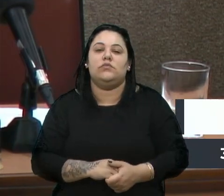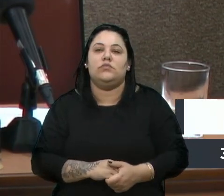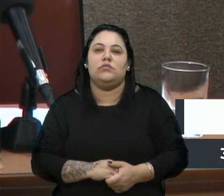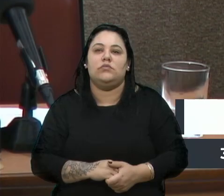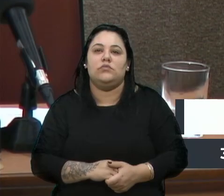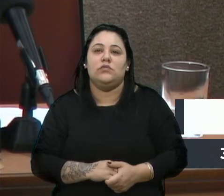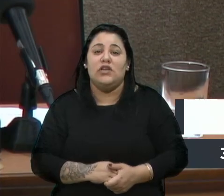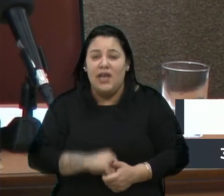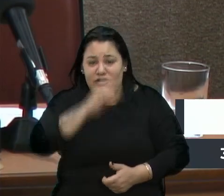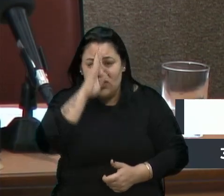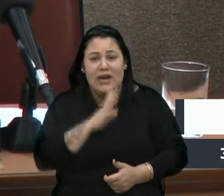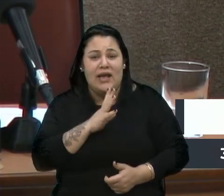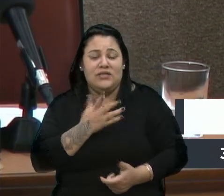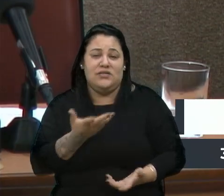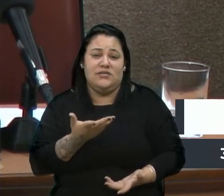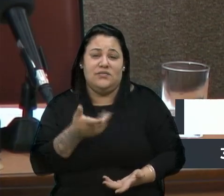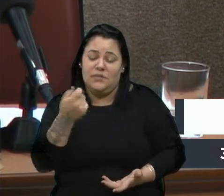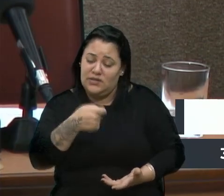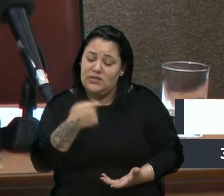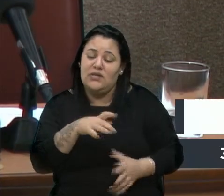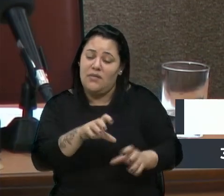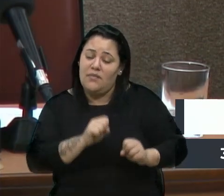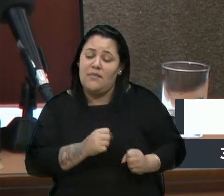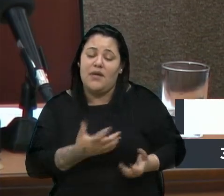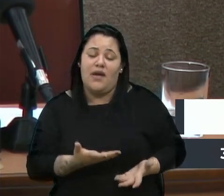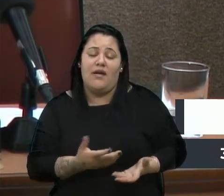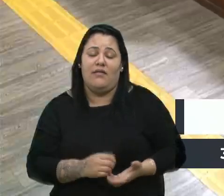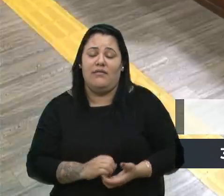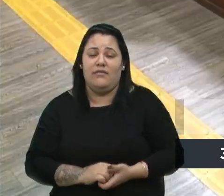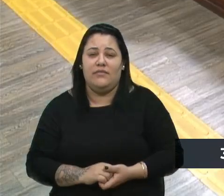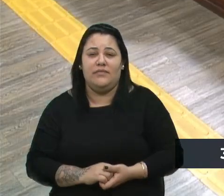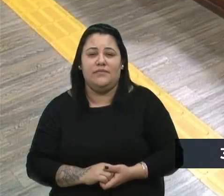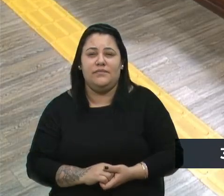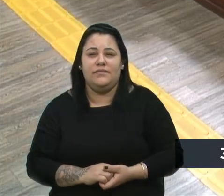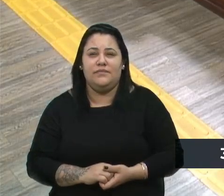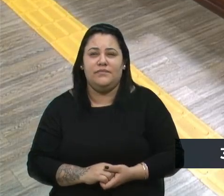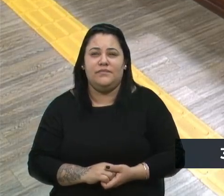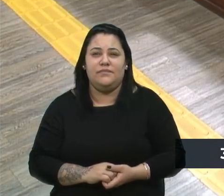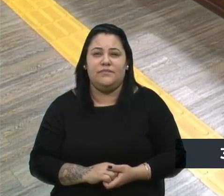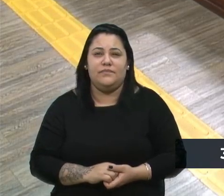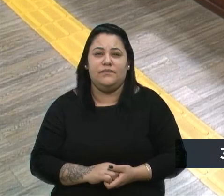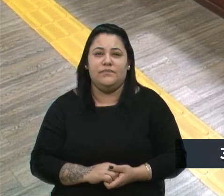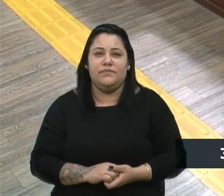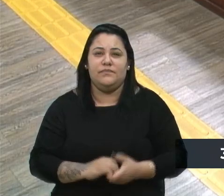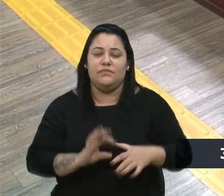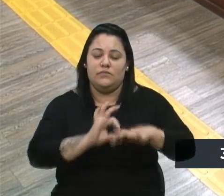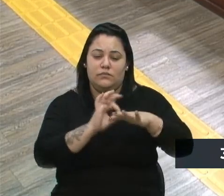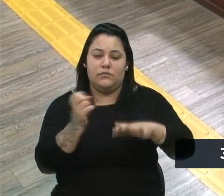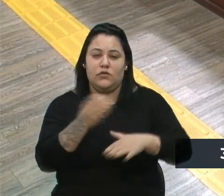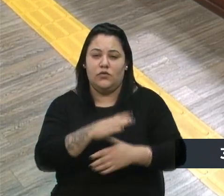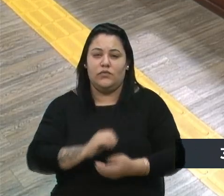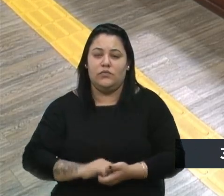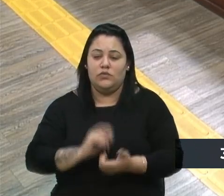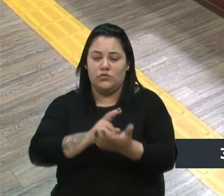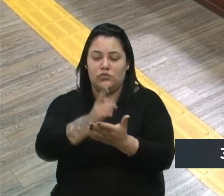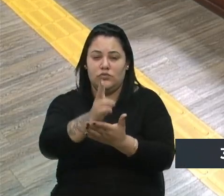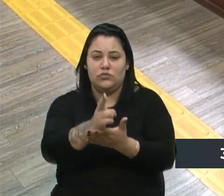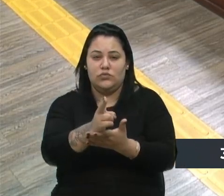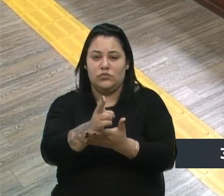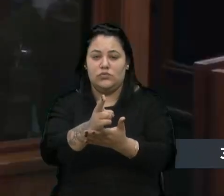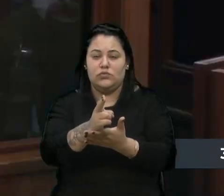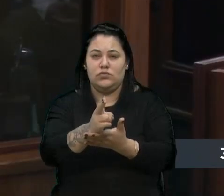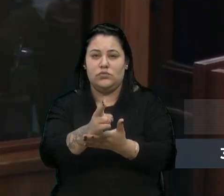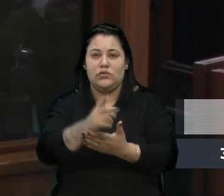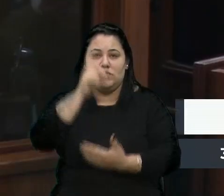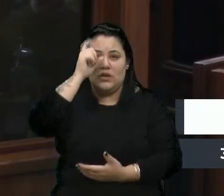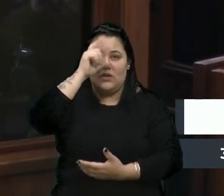nada, né? Deixa no ar. Declaração de líder do Novo. Segue a declaração de líder